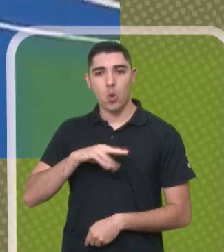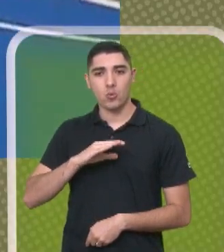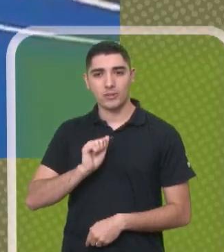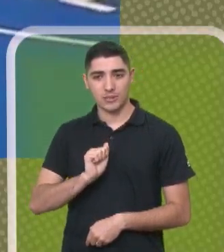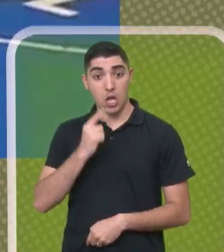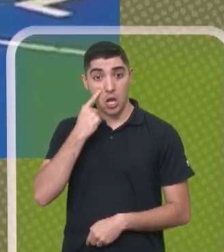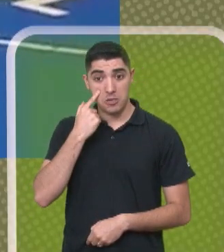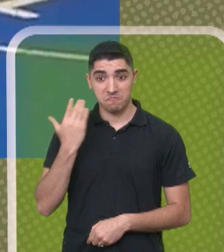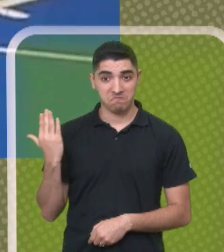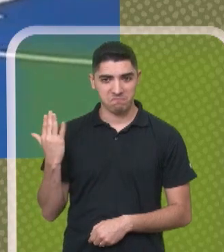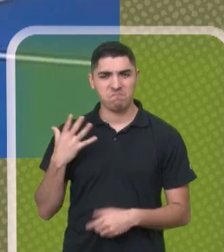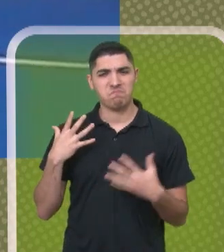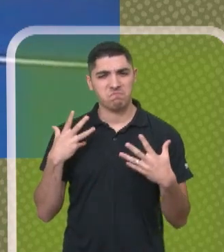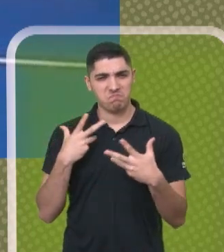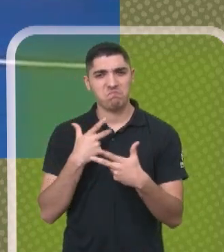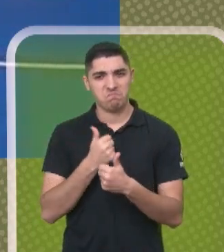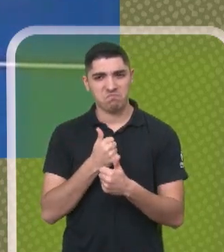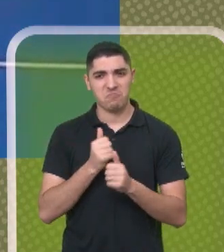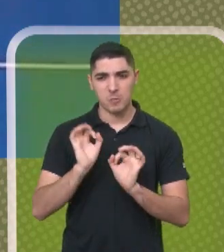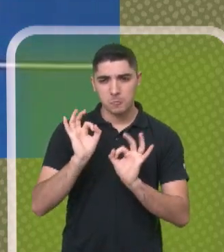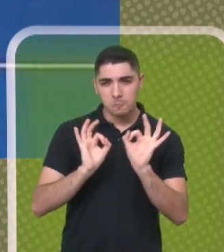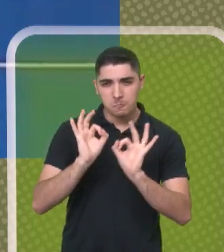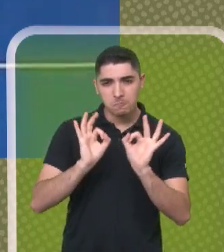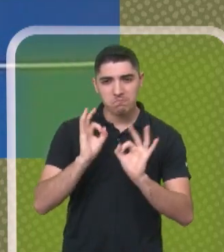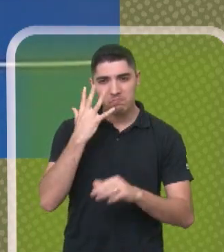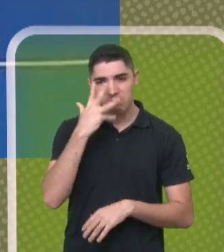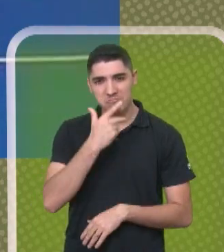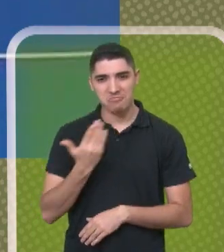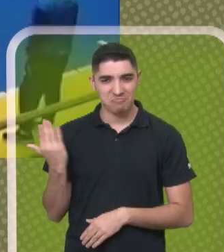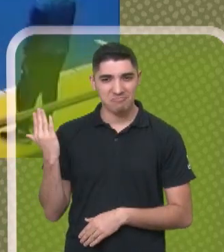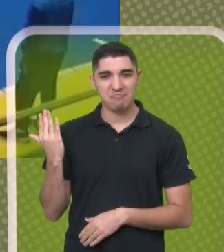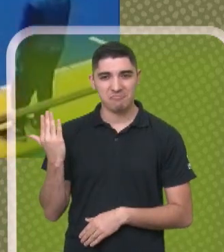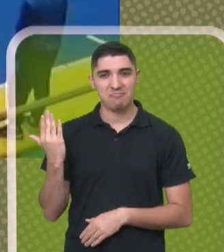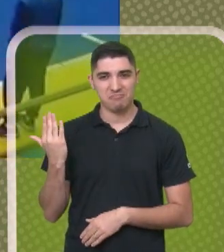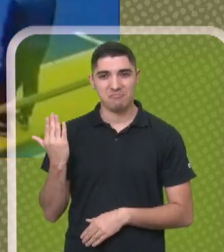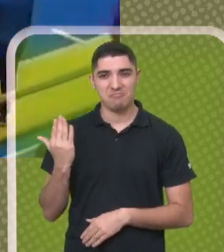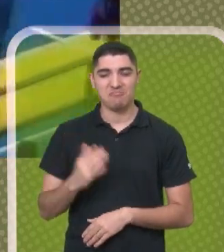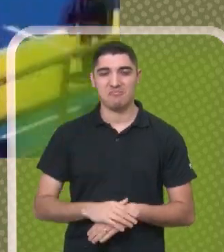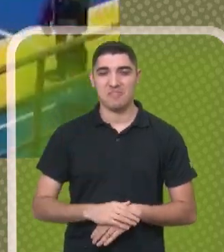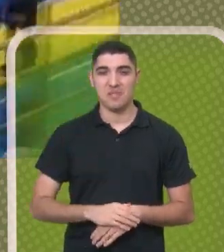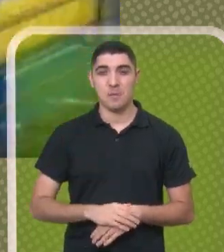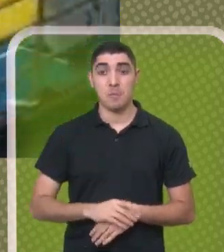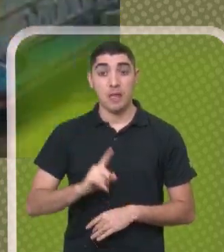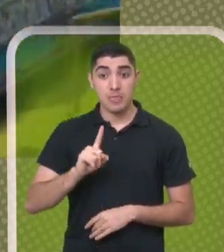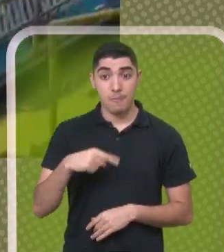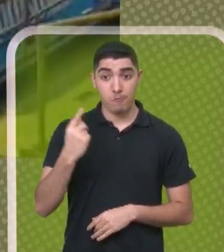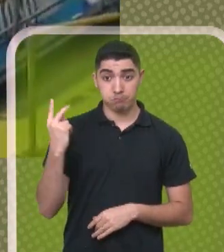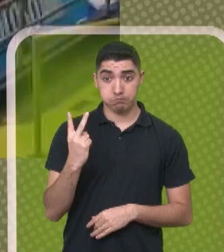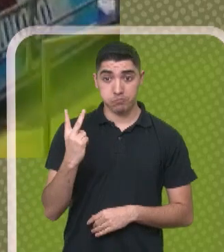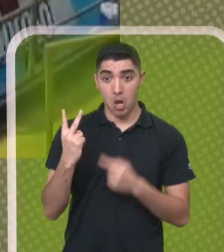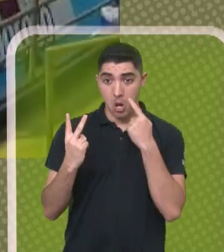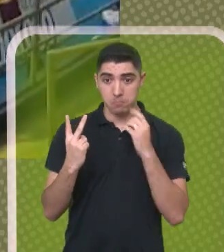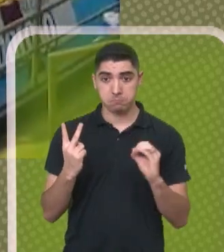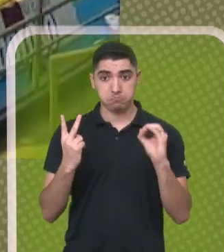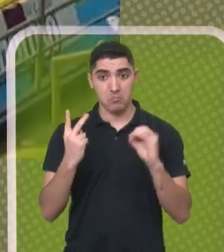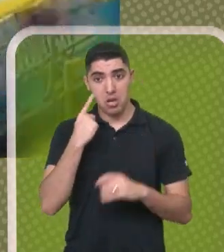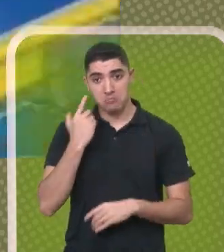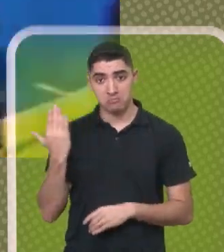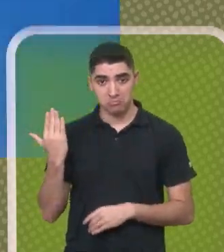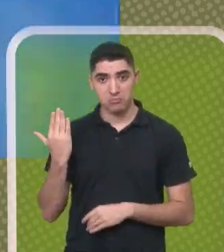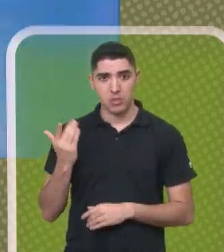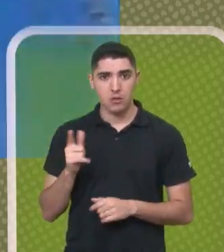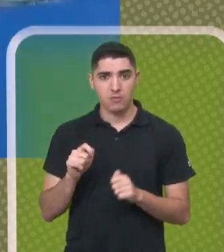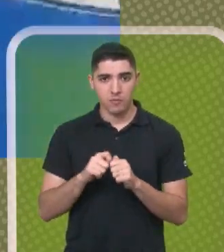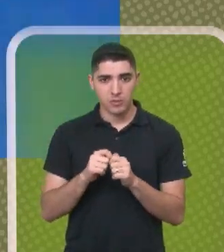olha só o detalhe, grande edição da Luíse, olha lá, meteu no ângulo, aquele tapinha, o Caio gosta do gol. Olha o segundo gol, triangulação da equipe do São José,